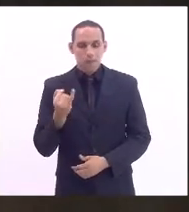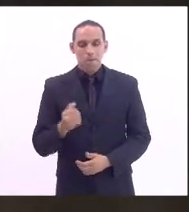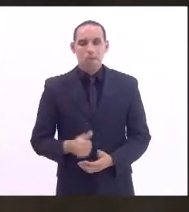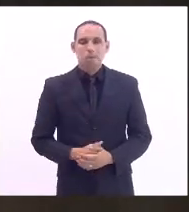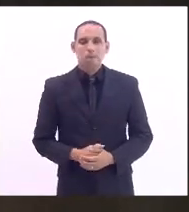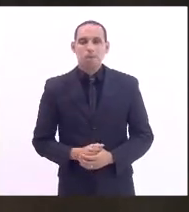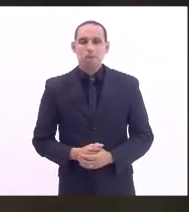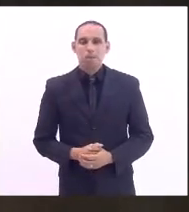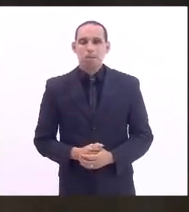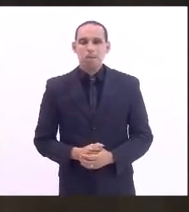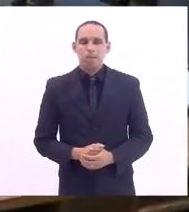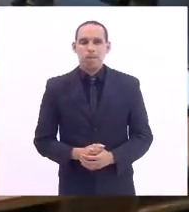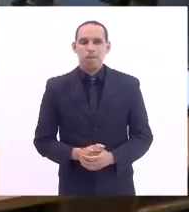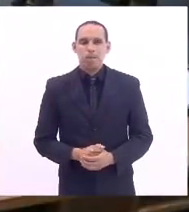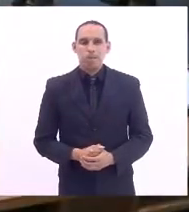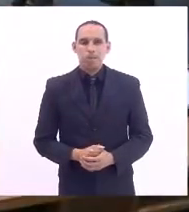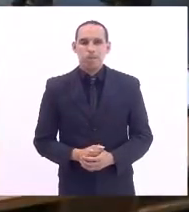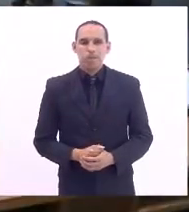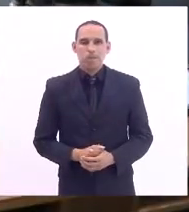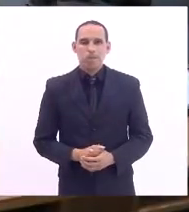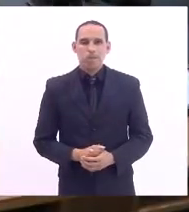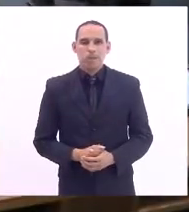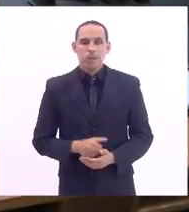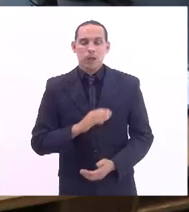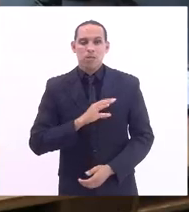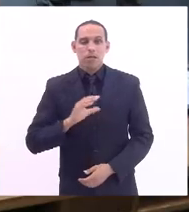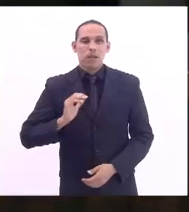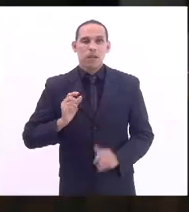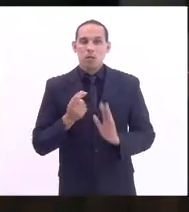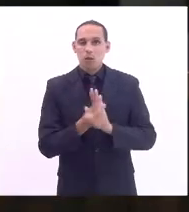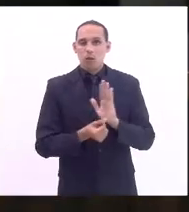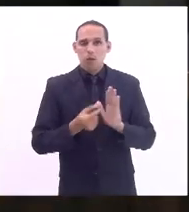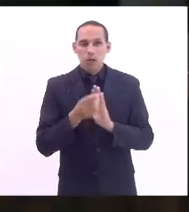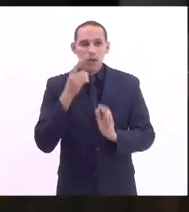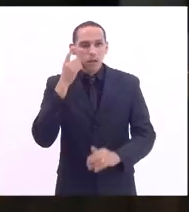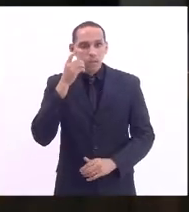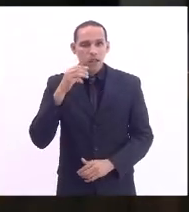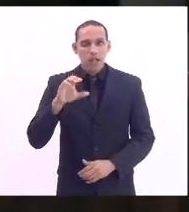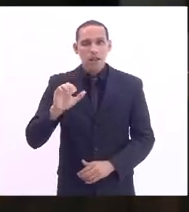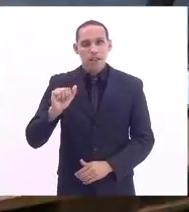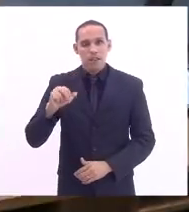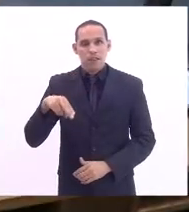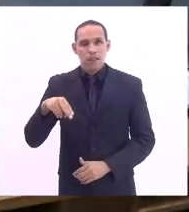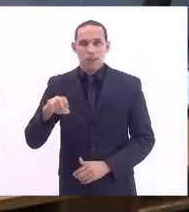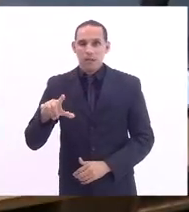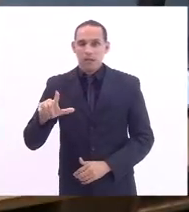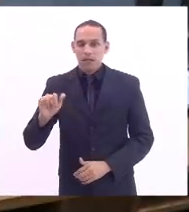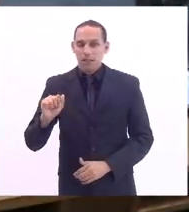Pela Comissão de Orçamento, deputado Márcio Canella.